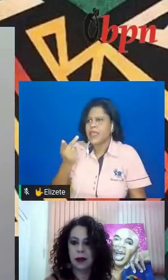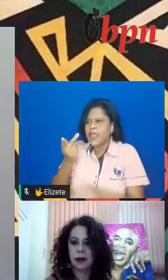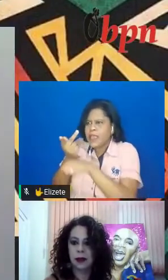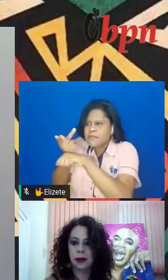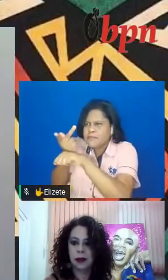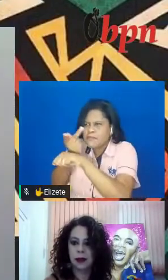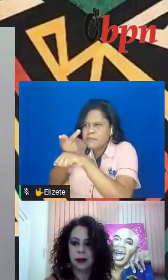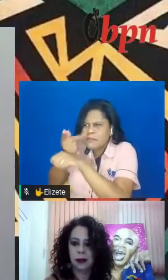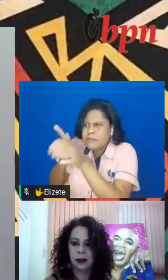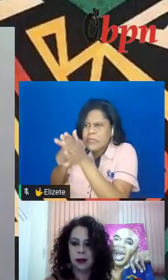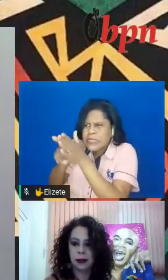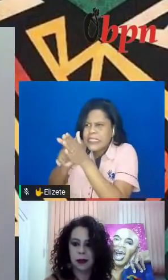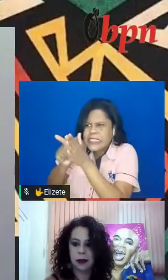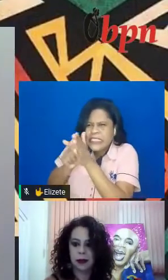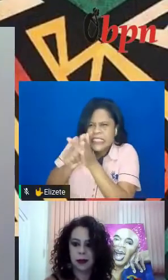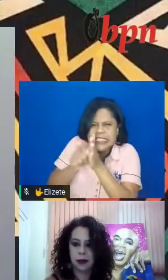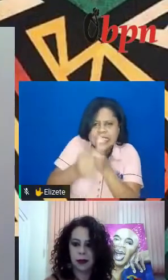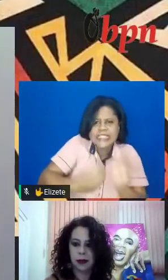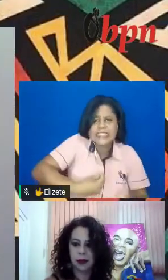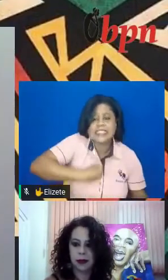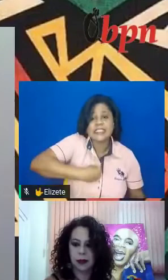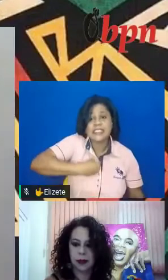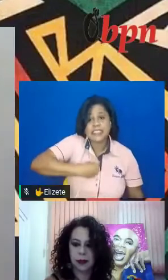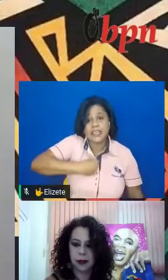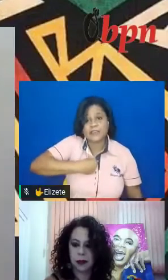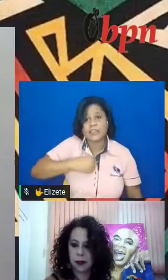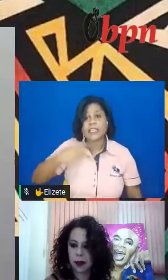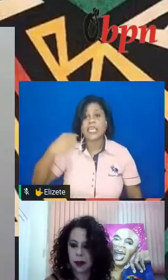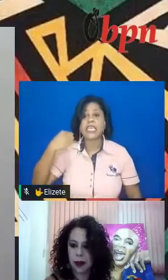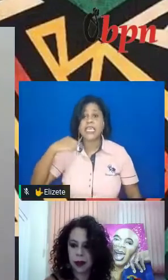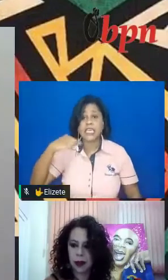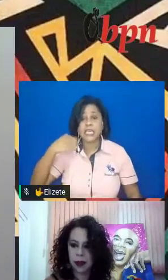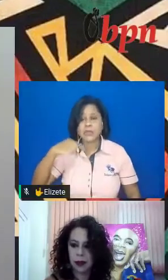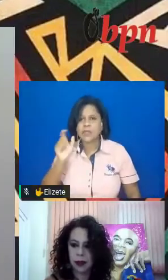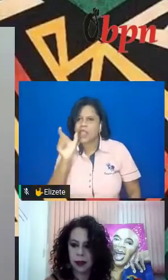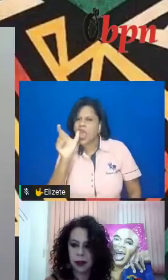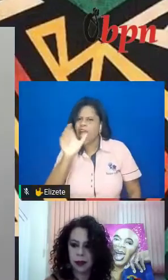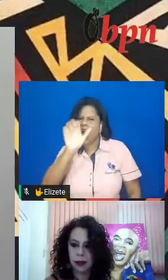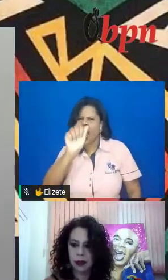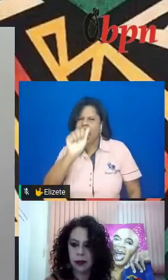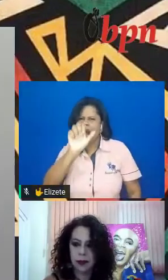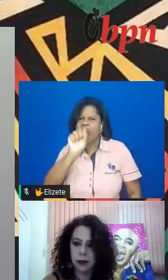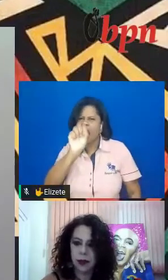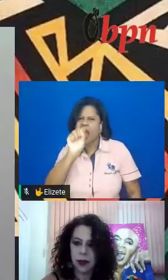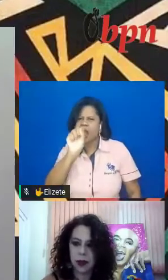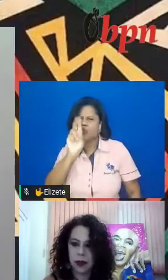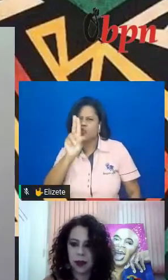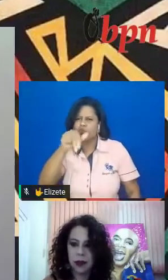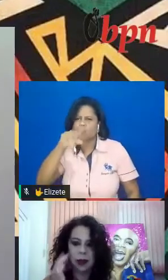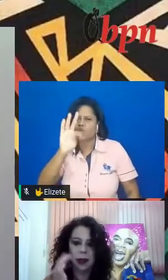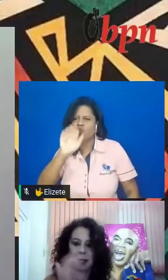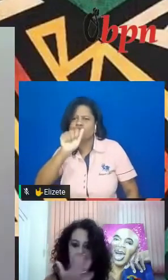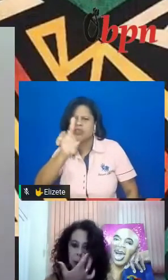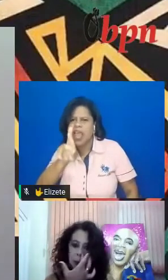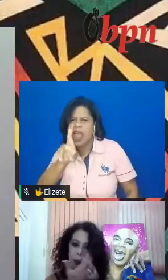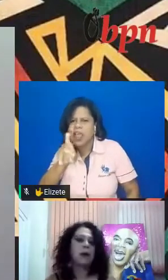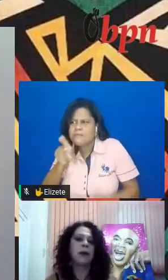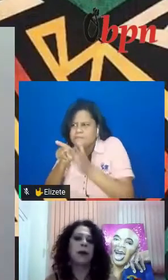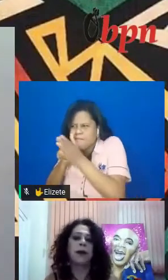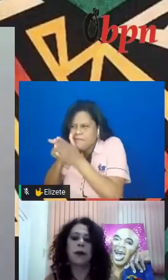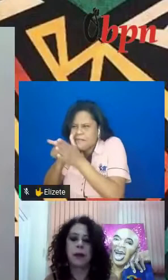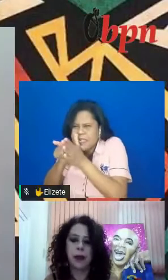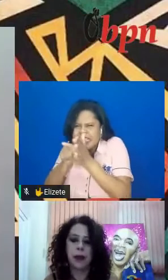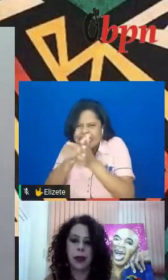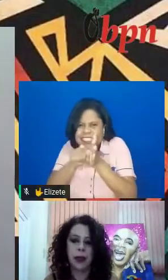vida. Em Minas, a gente usa muito esse termo assuntar, o professor Paulo deve